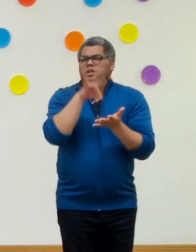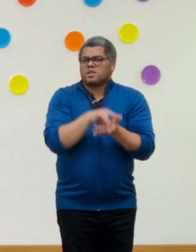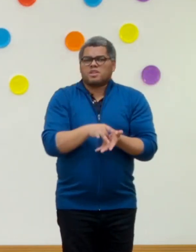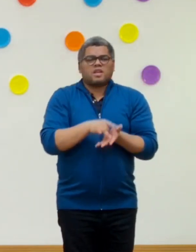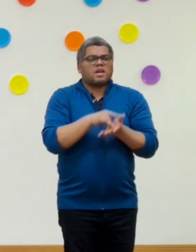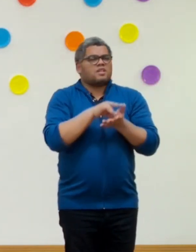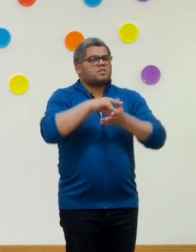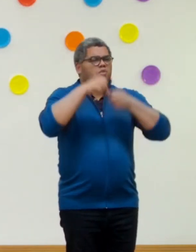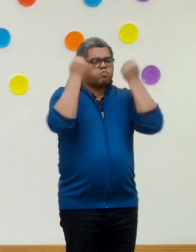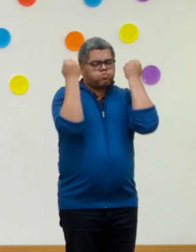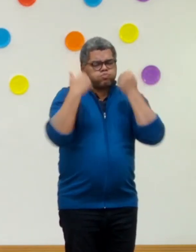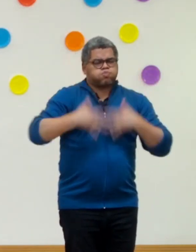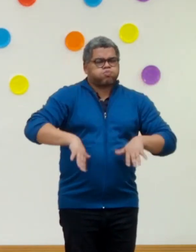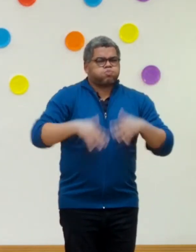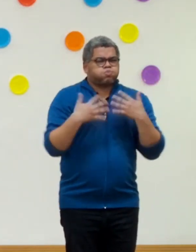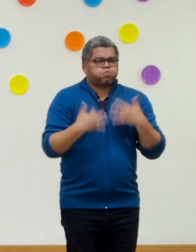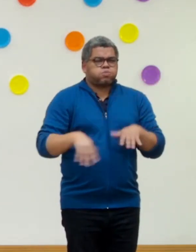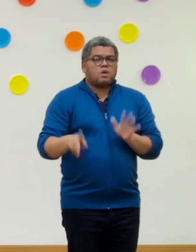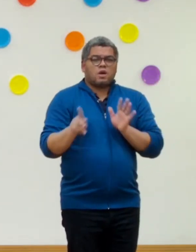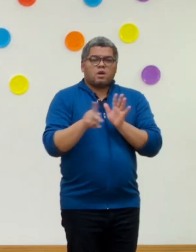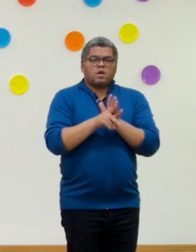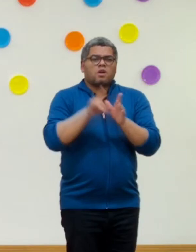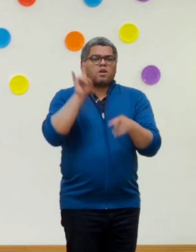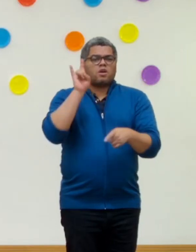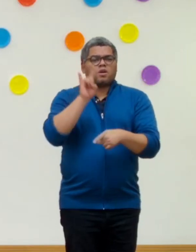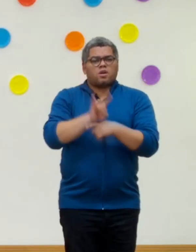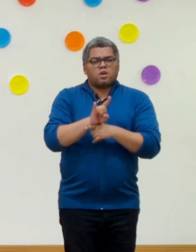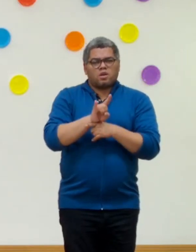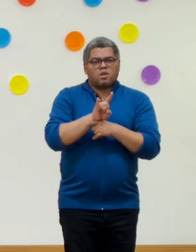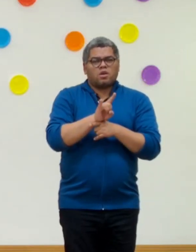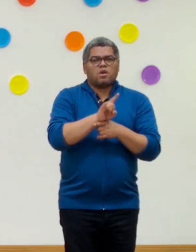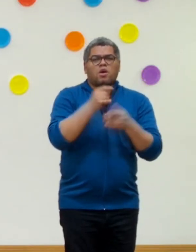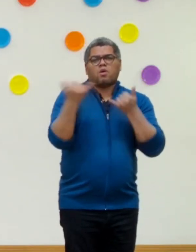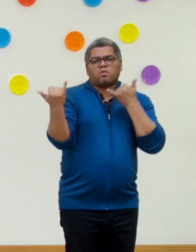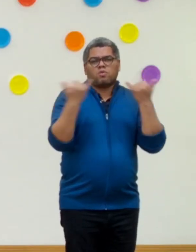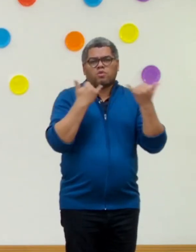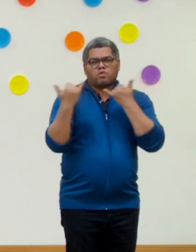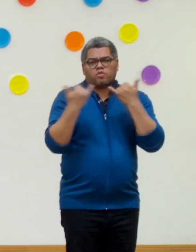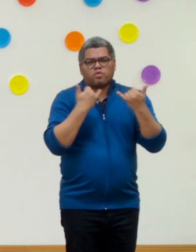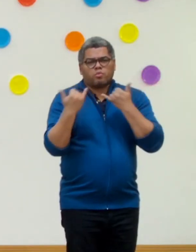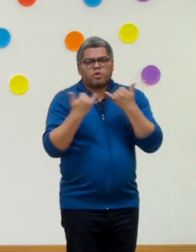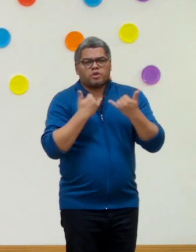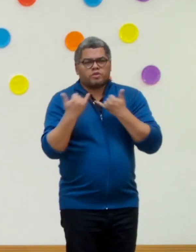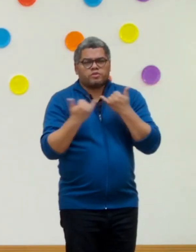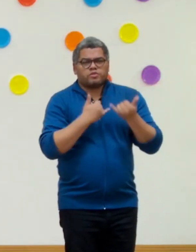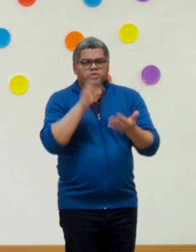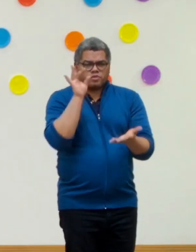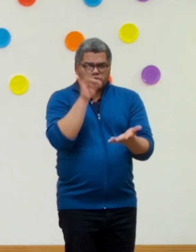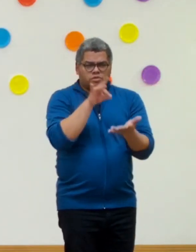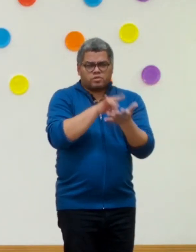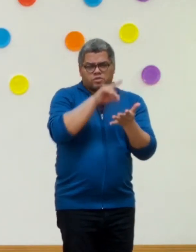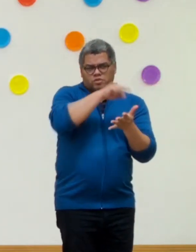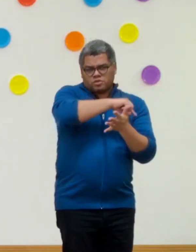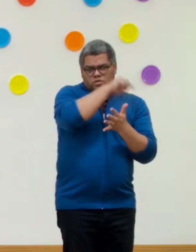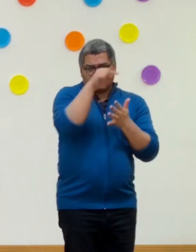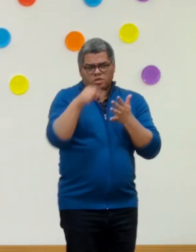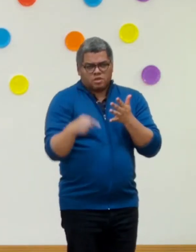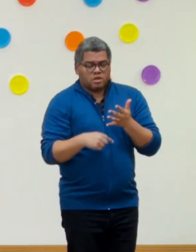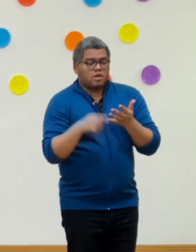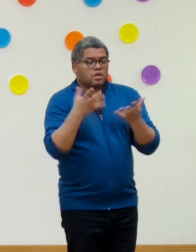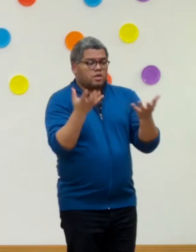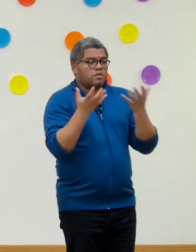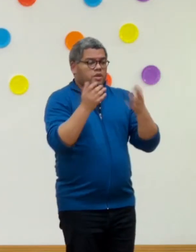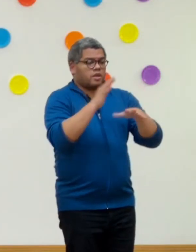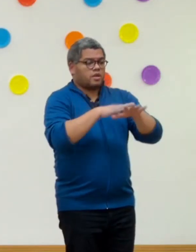chocante do adultério, com fatos e com informações. E eu quero mesmo, talvez, chocá-los e